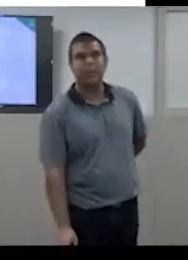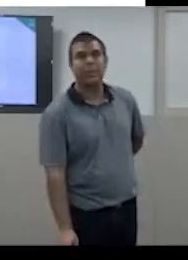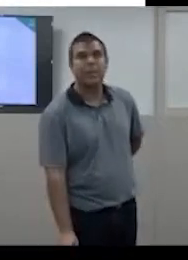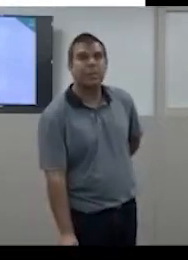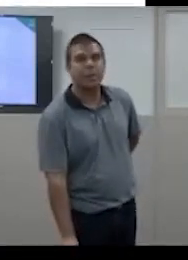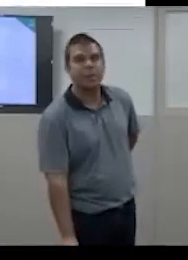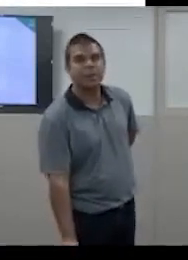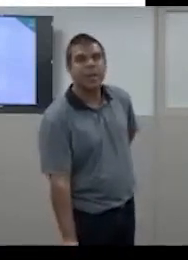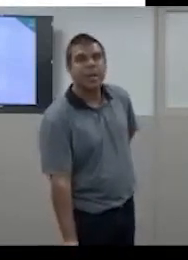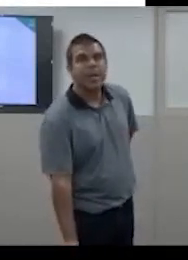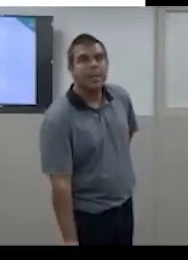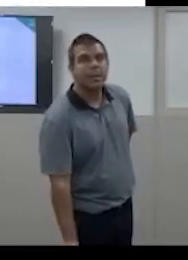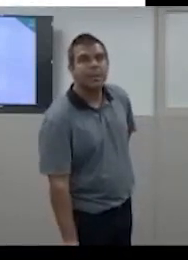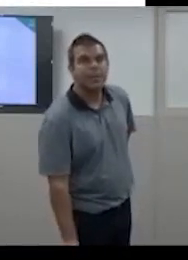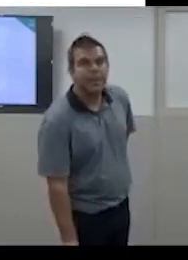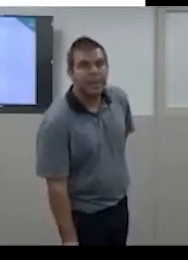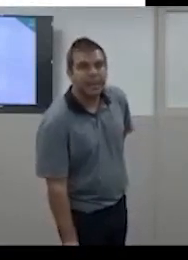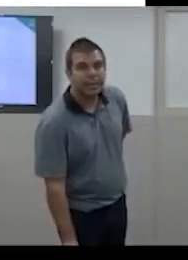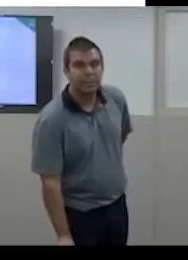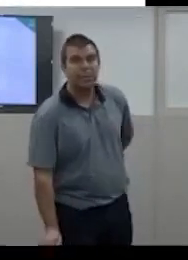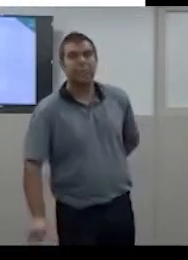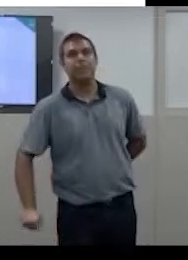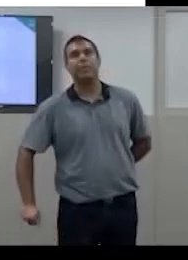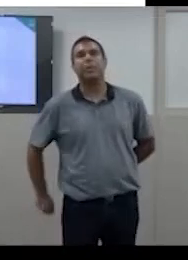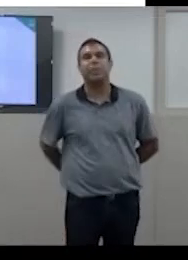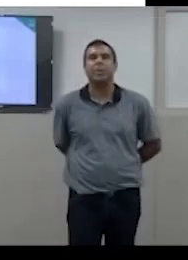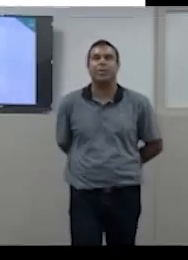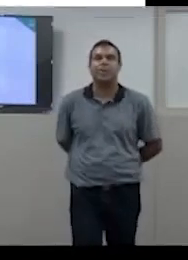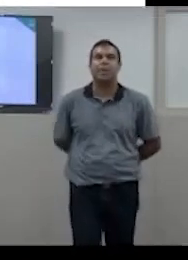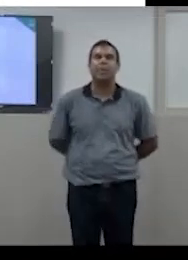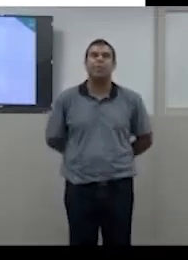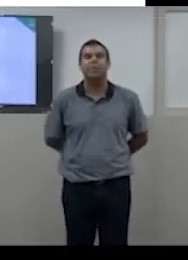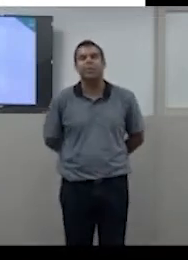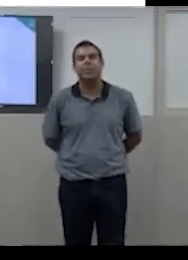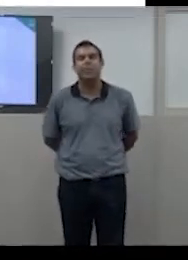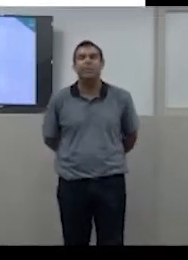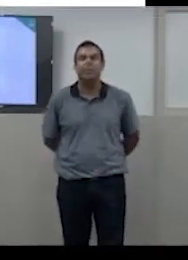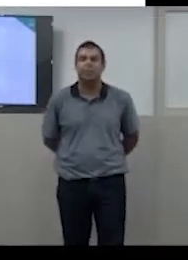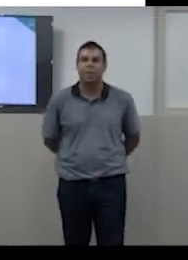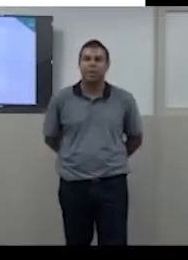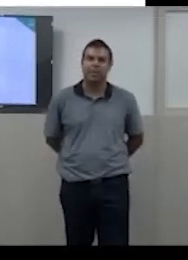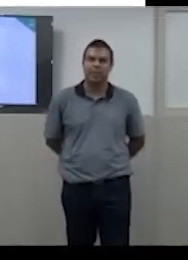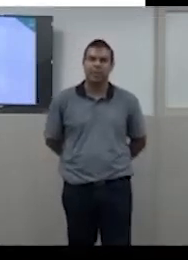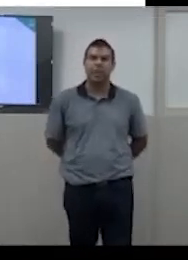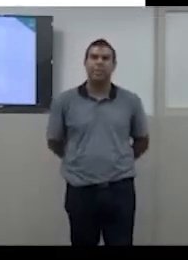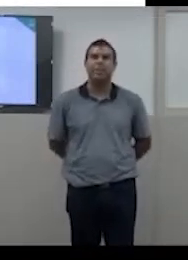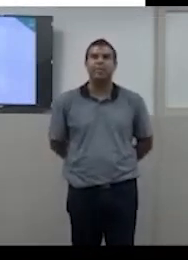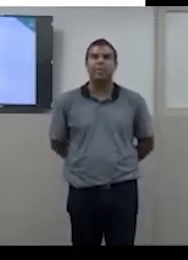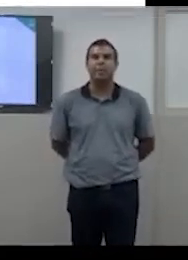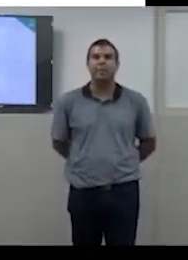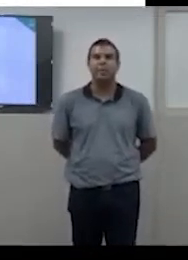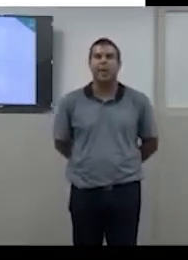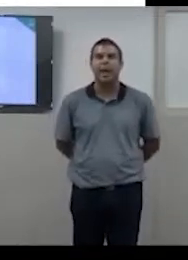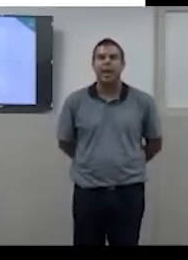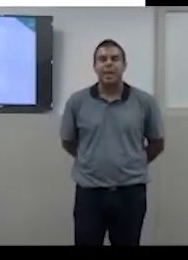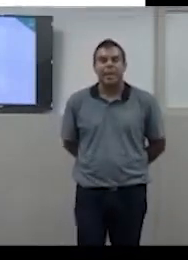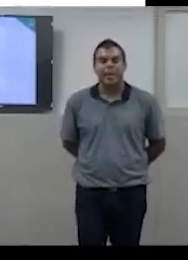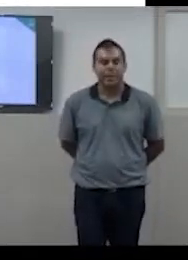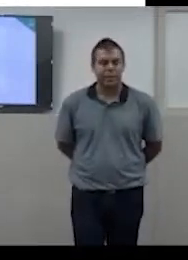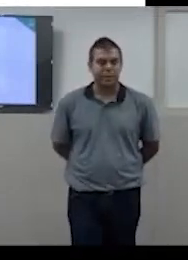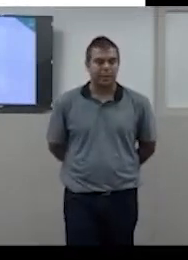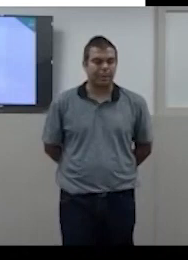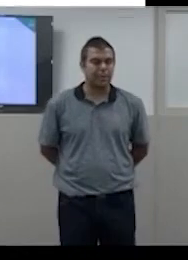física acontece o seguinte ali, Então você vai ter, são transformações onde você não tem substância nova, porque acaba sendo